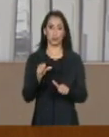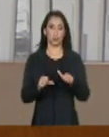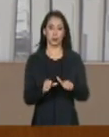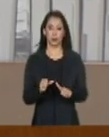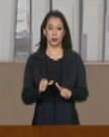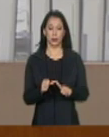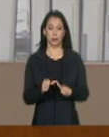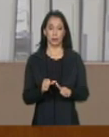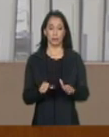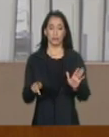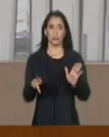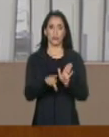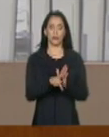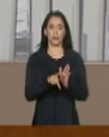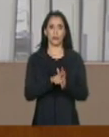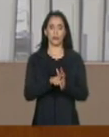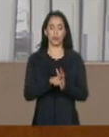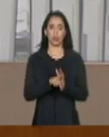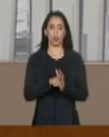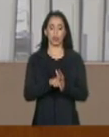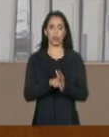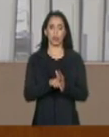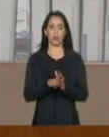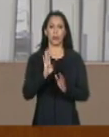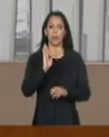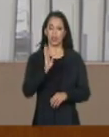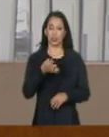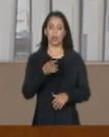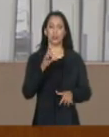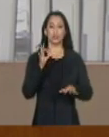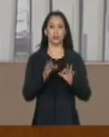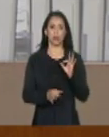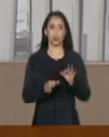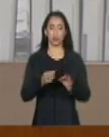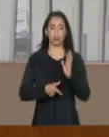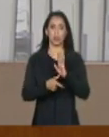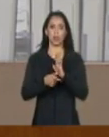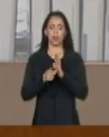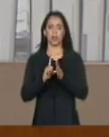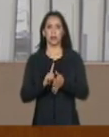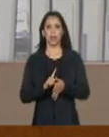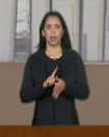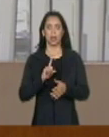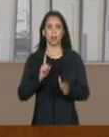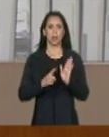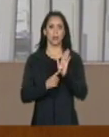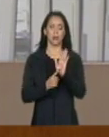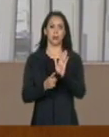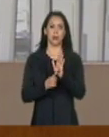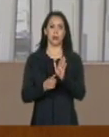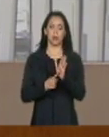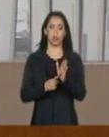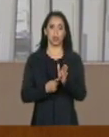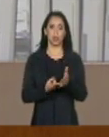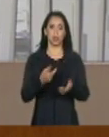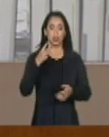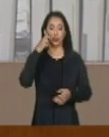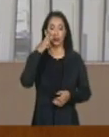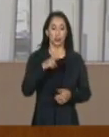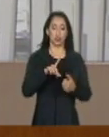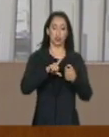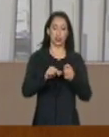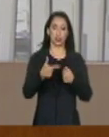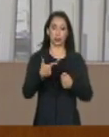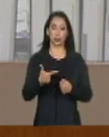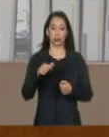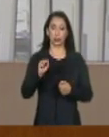E o próprio placar e os julgamentos que já houve, embora anteriormente não explicitamente sobre compatibilidade do artigo 283